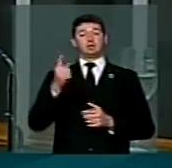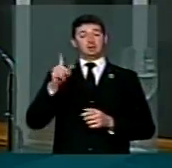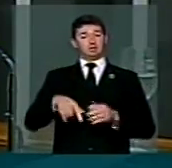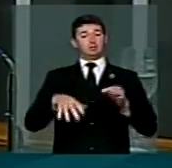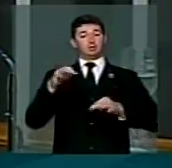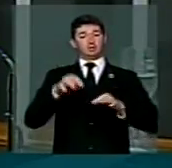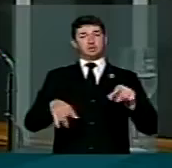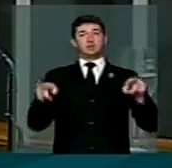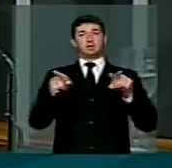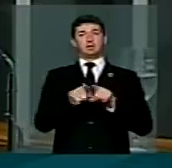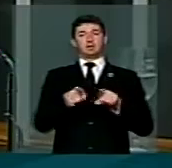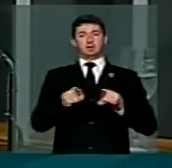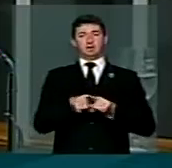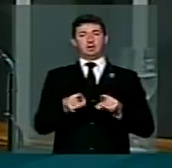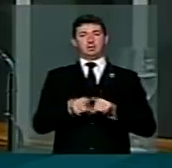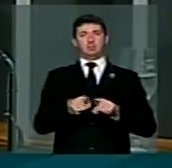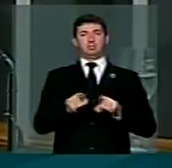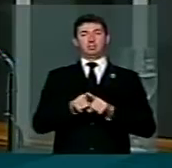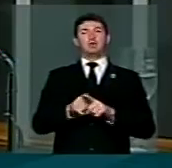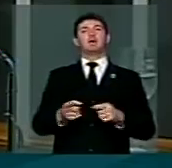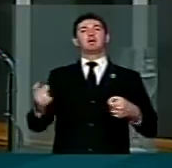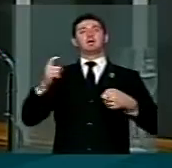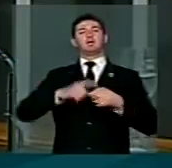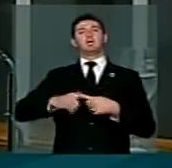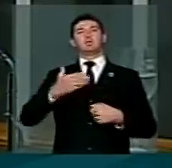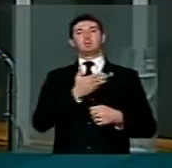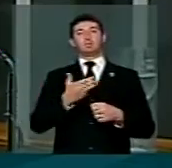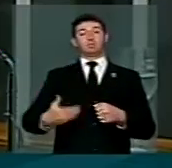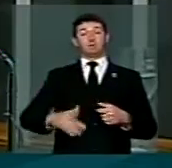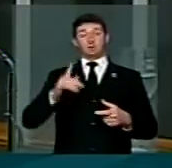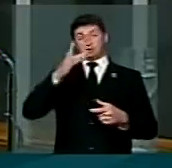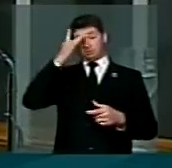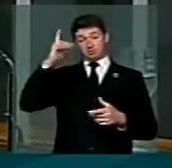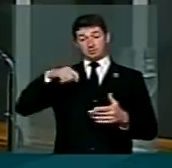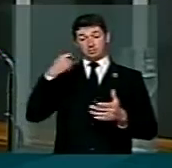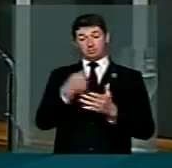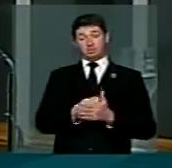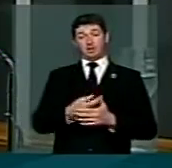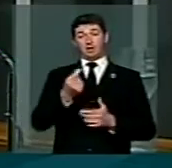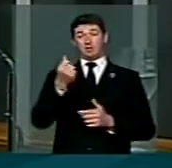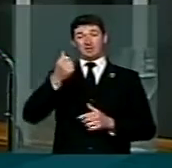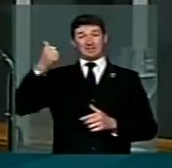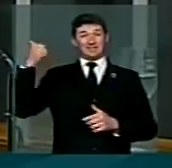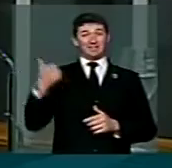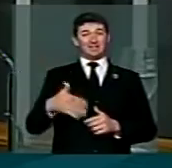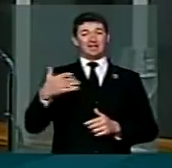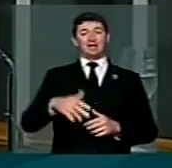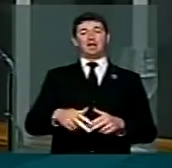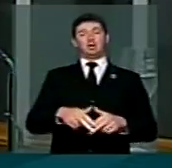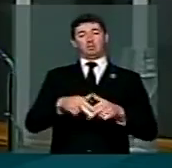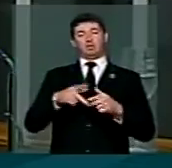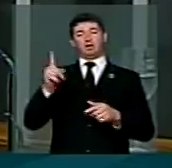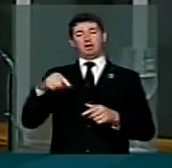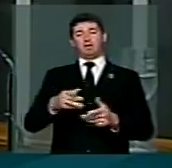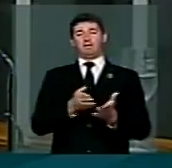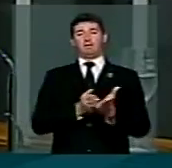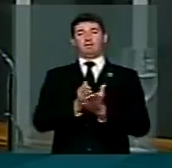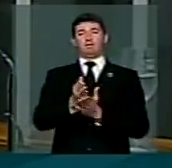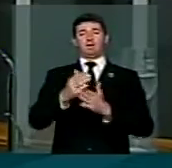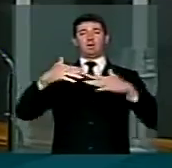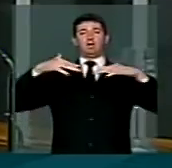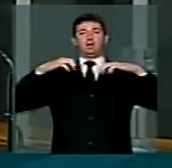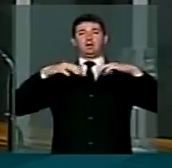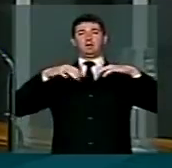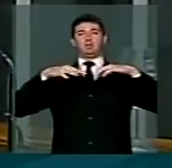justiça e de reparação pública aos que pagaram um alto preço pela sua fidelidade à